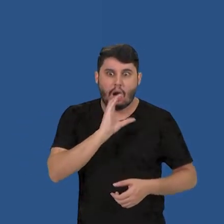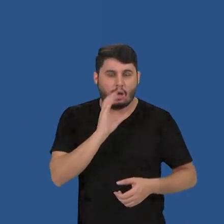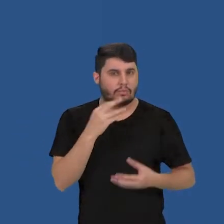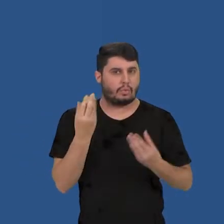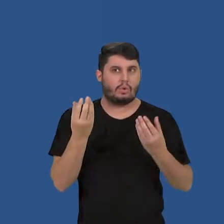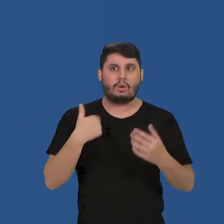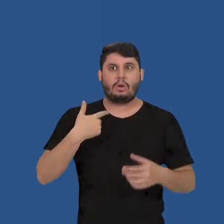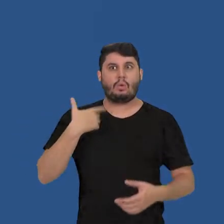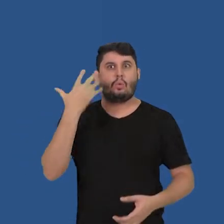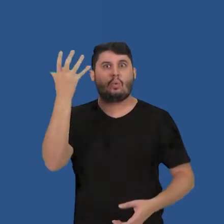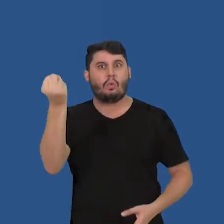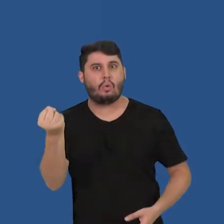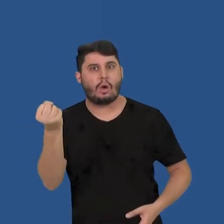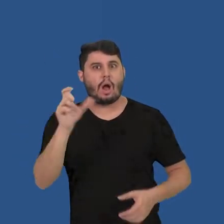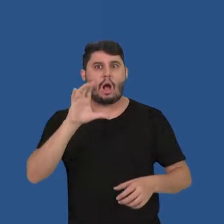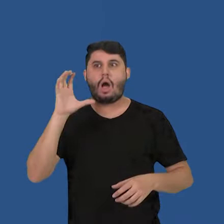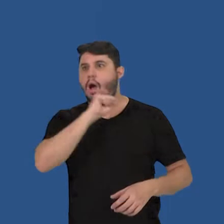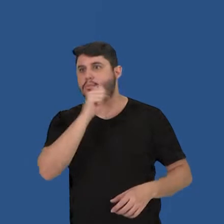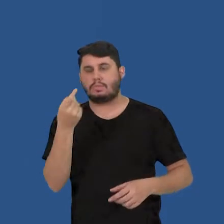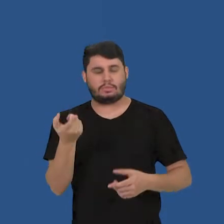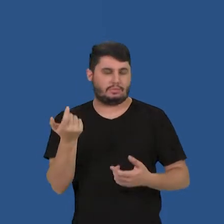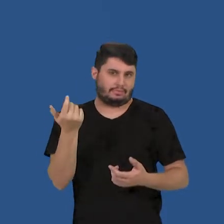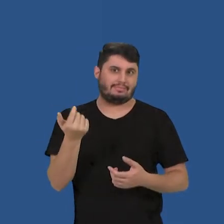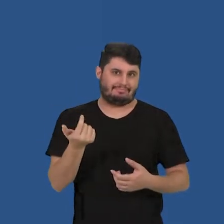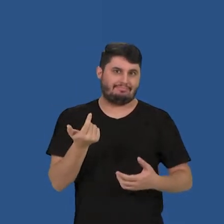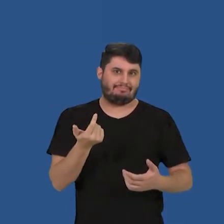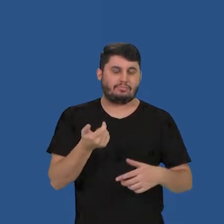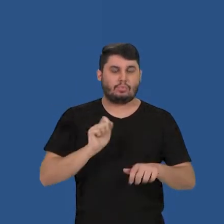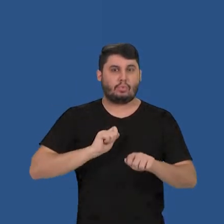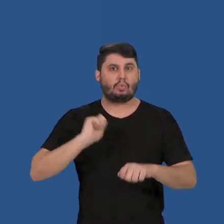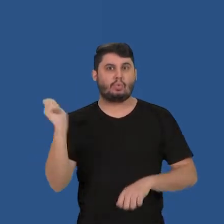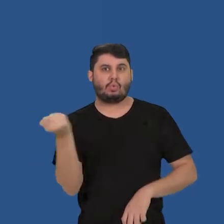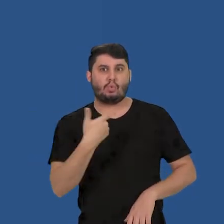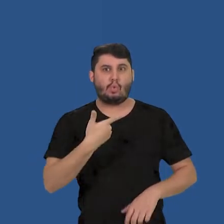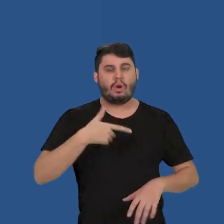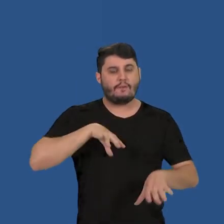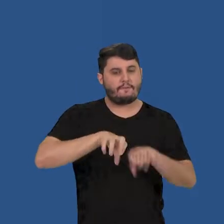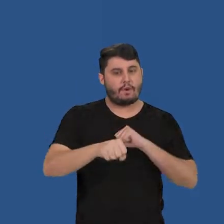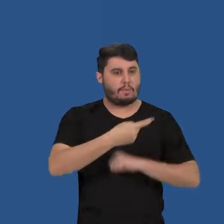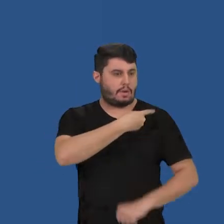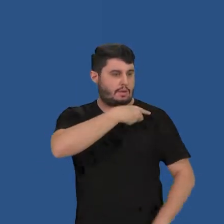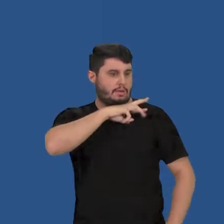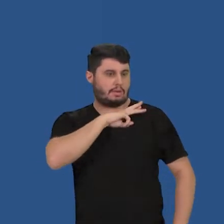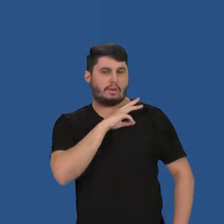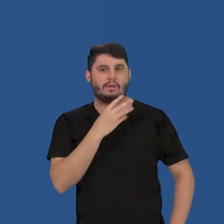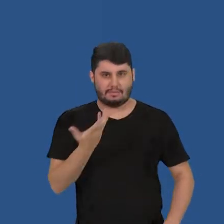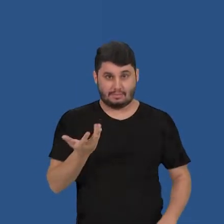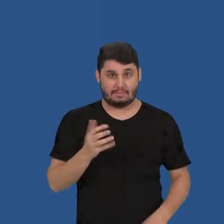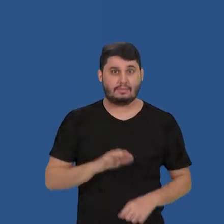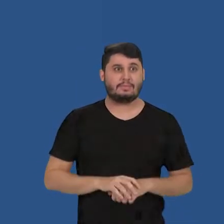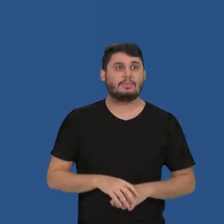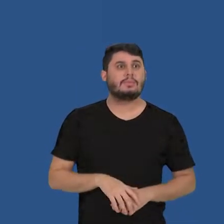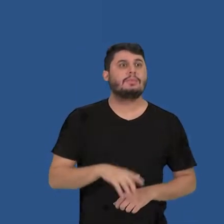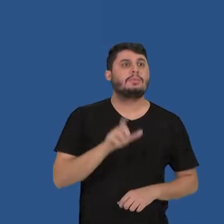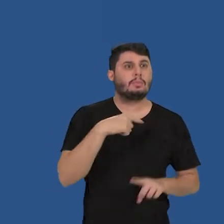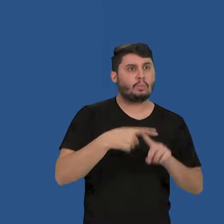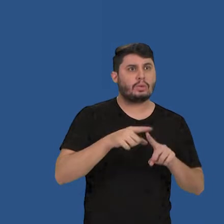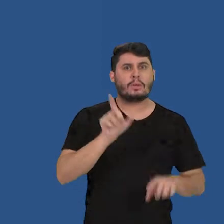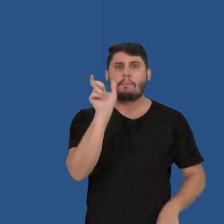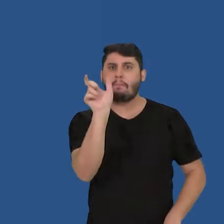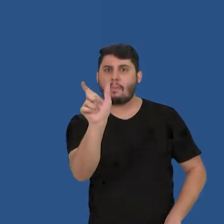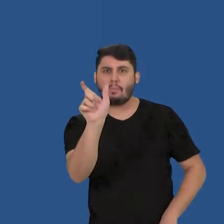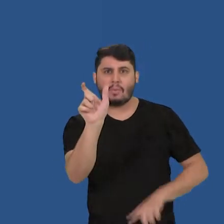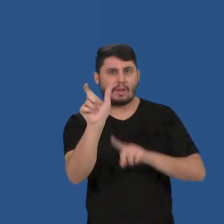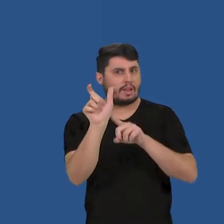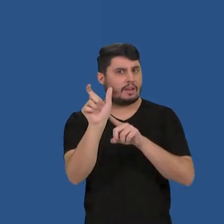Tradutor, at this rate, talvez apareça nessa taxa, né? Mas do jeito que vai, então quer dizer que des é jeito? Não, é o jeito que a gente